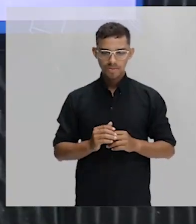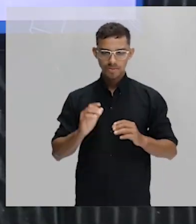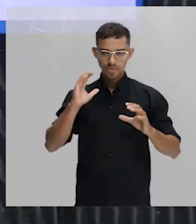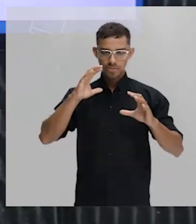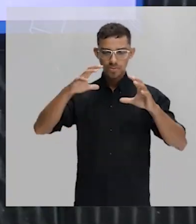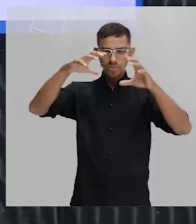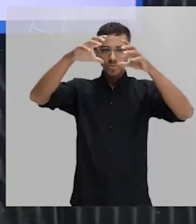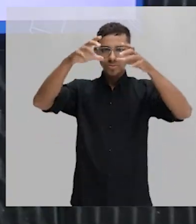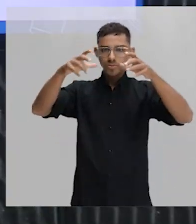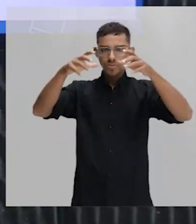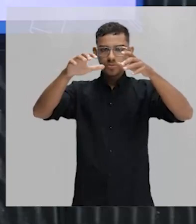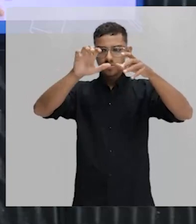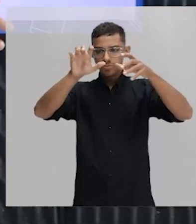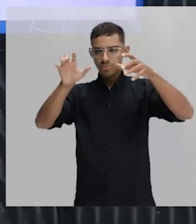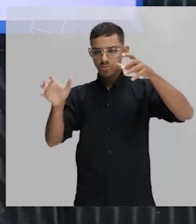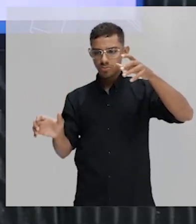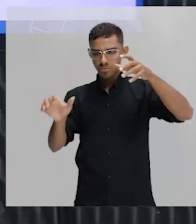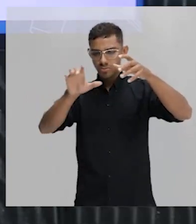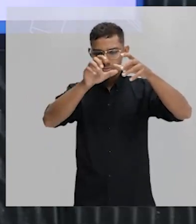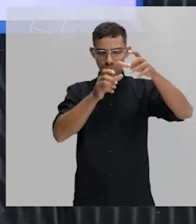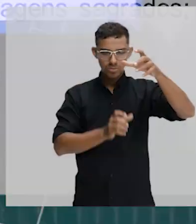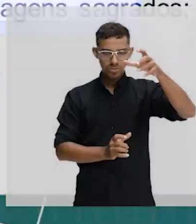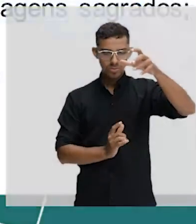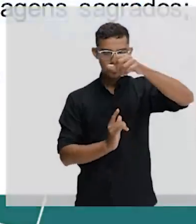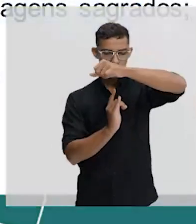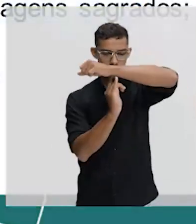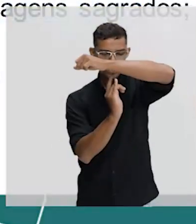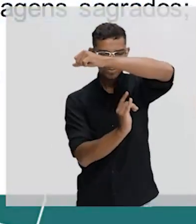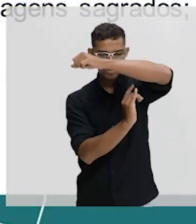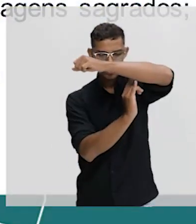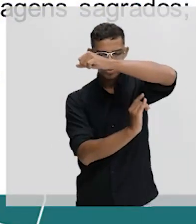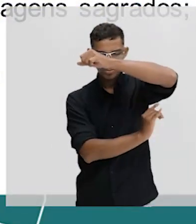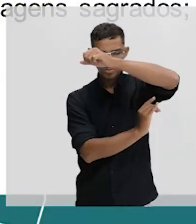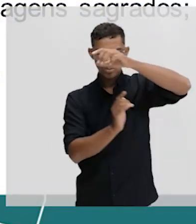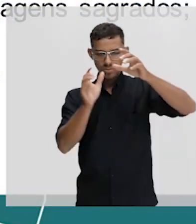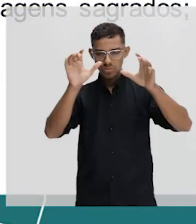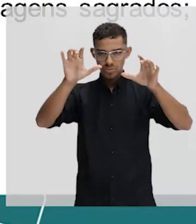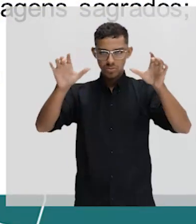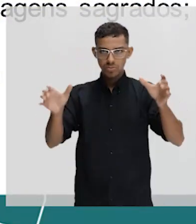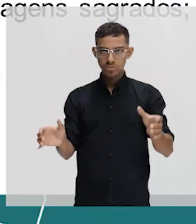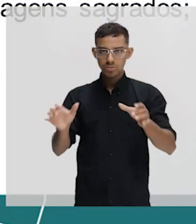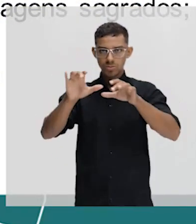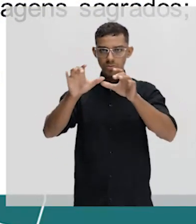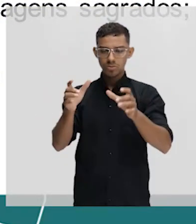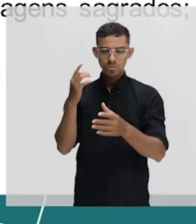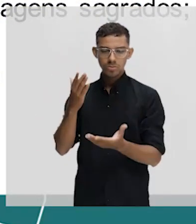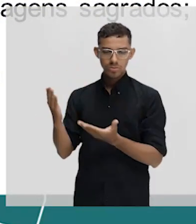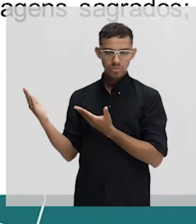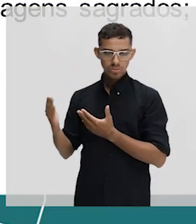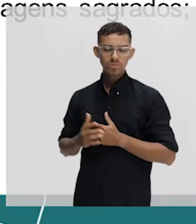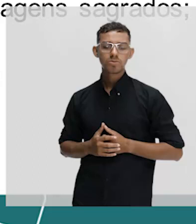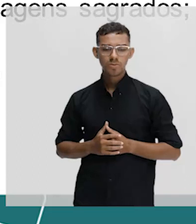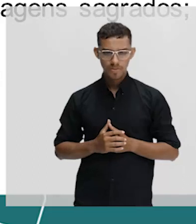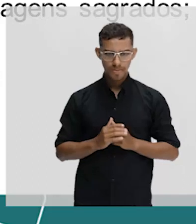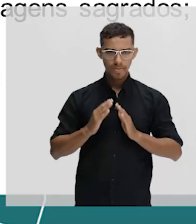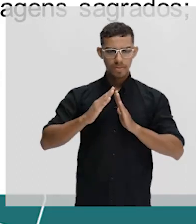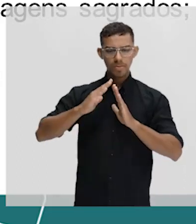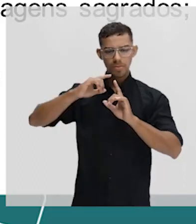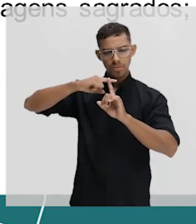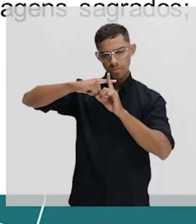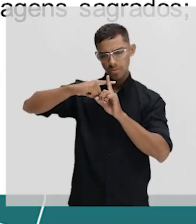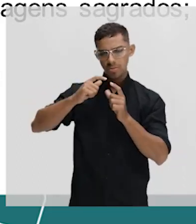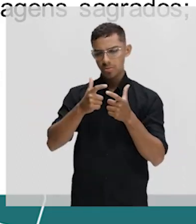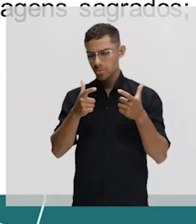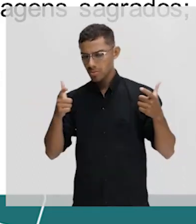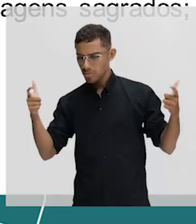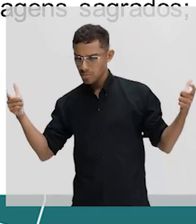então a abóbada vem as colunas e aí eu crio a igreja. Por causa disso, a igreja ela vai trabalhando essa questão do gigante